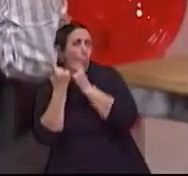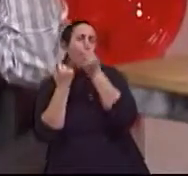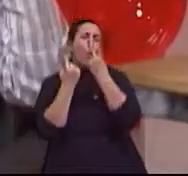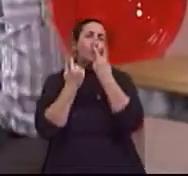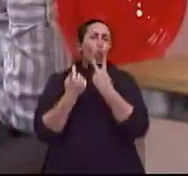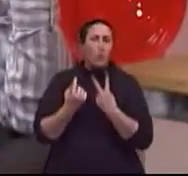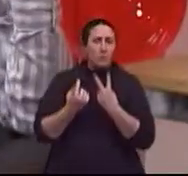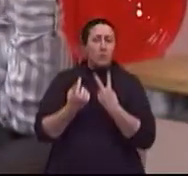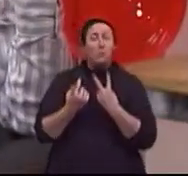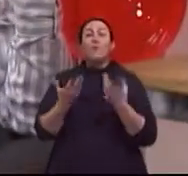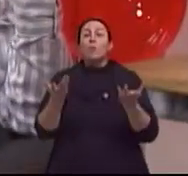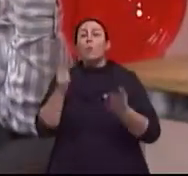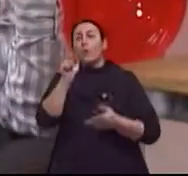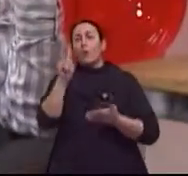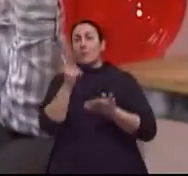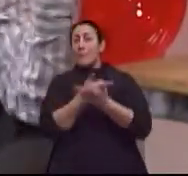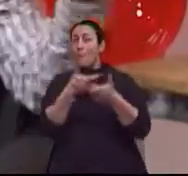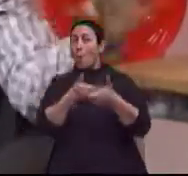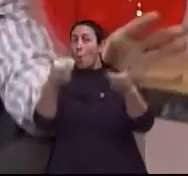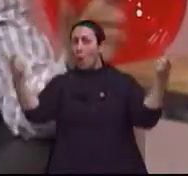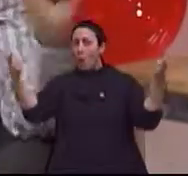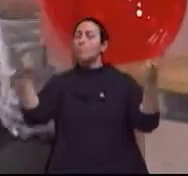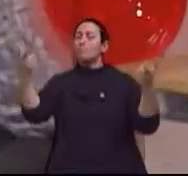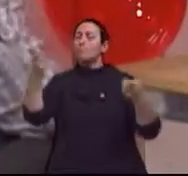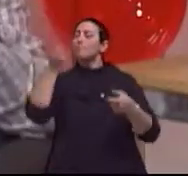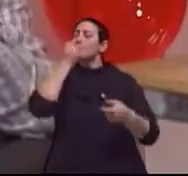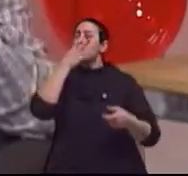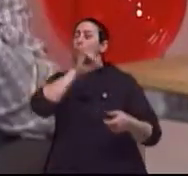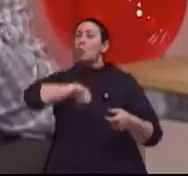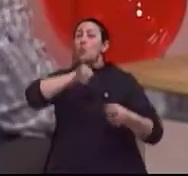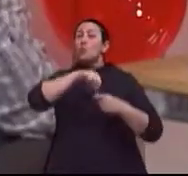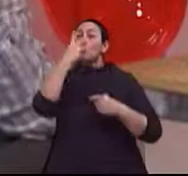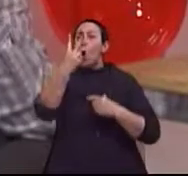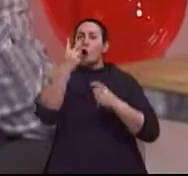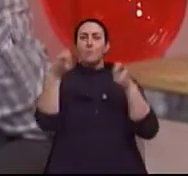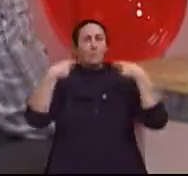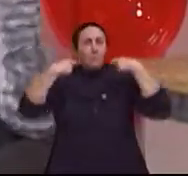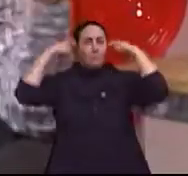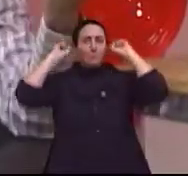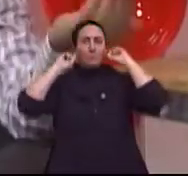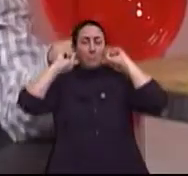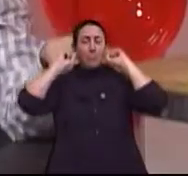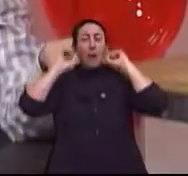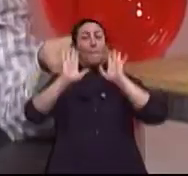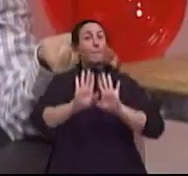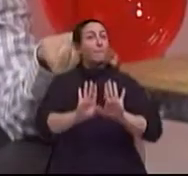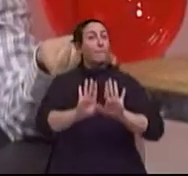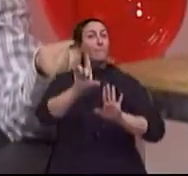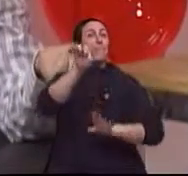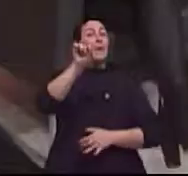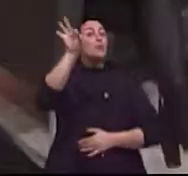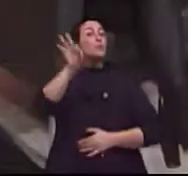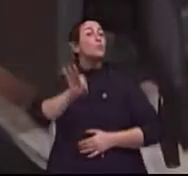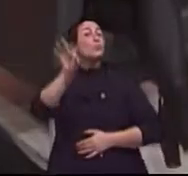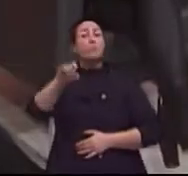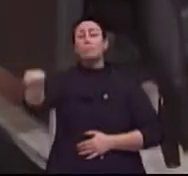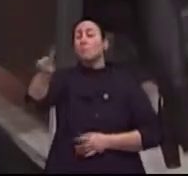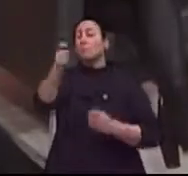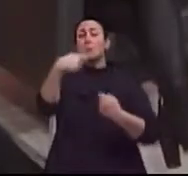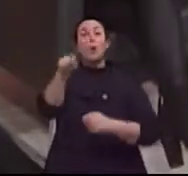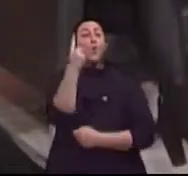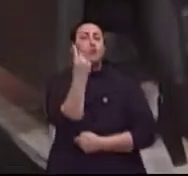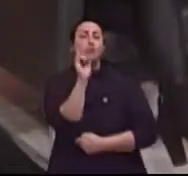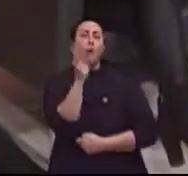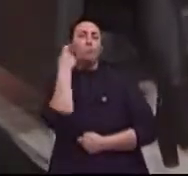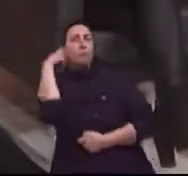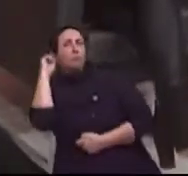é indicado colocar os dois aparelhos, mas 10% da população não. Então nós temos que ver. Tem que ver isso. É isso. Claro.